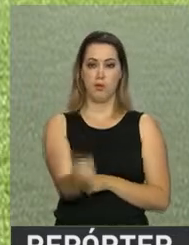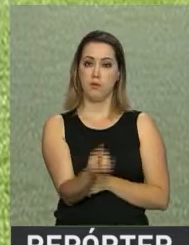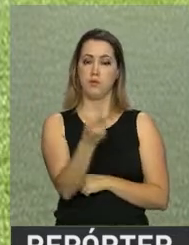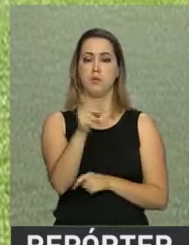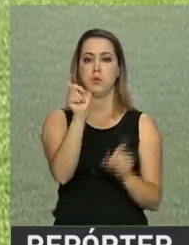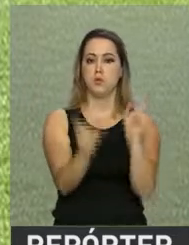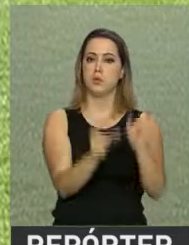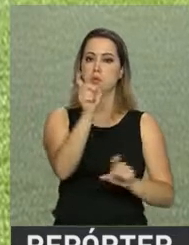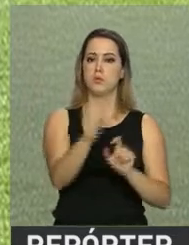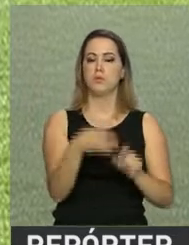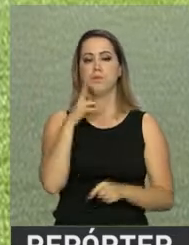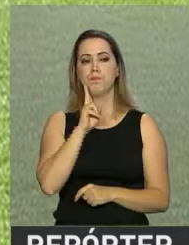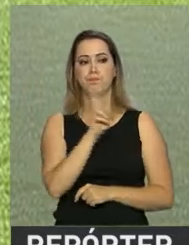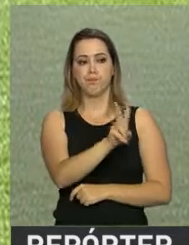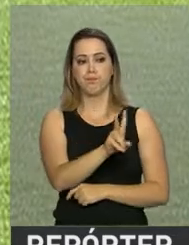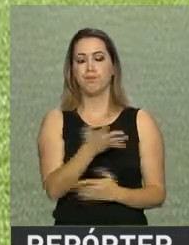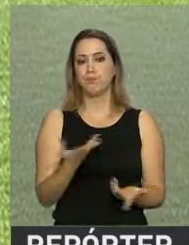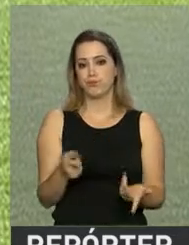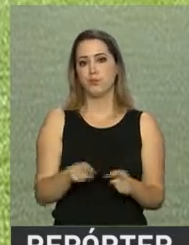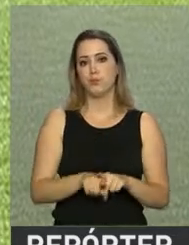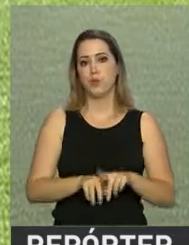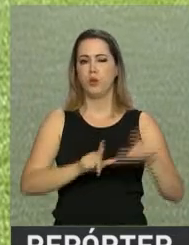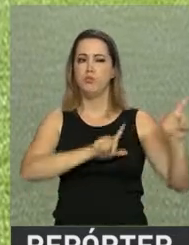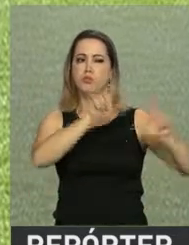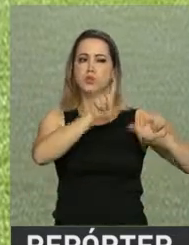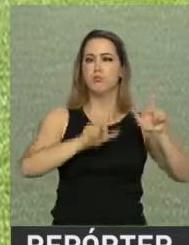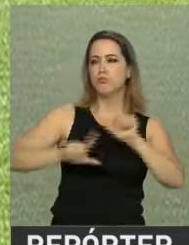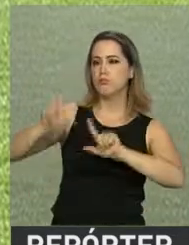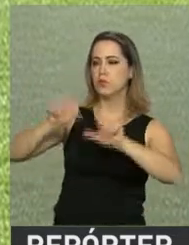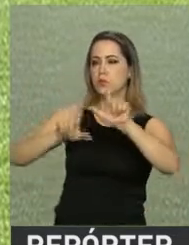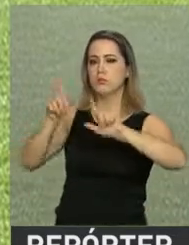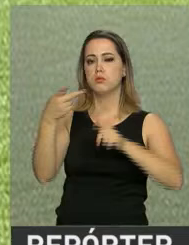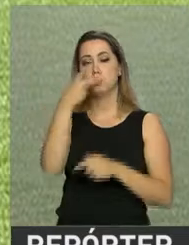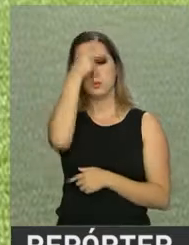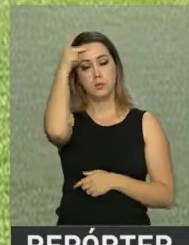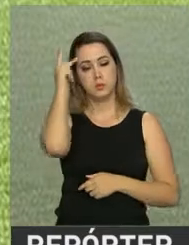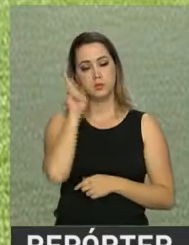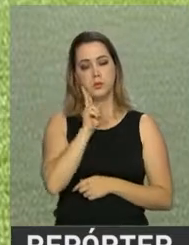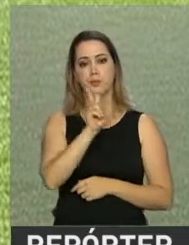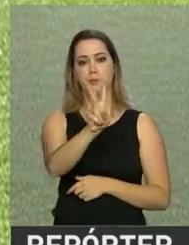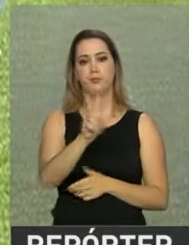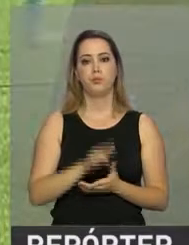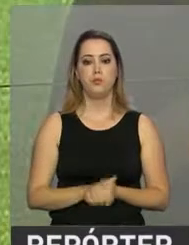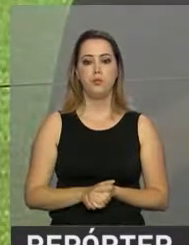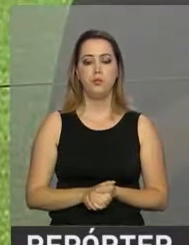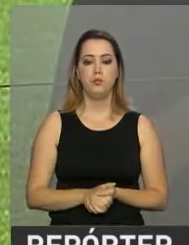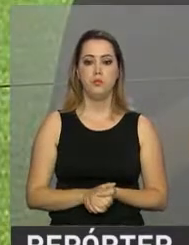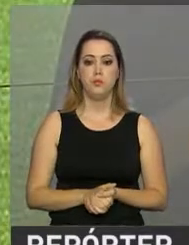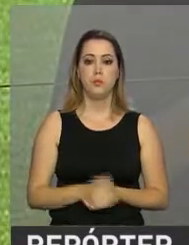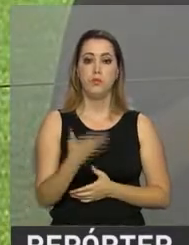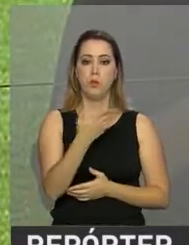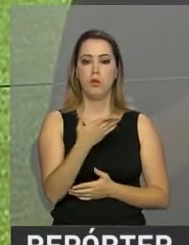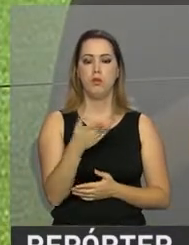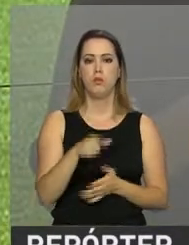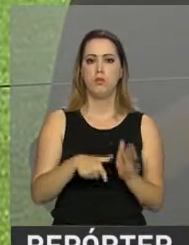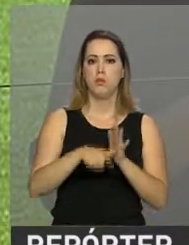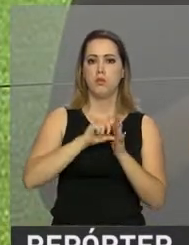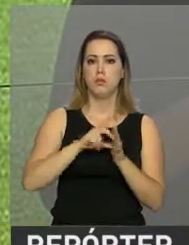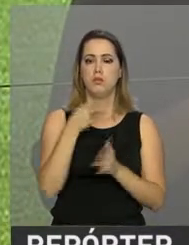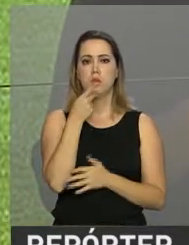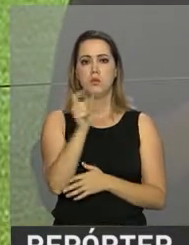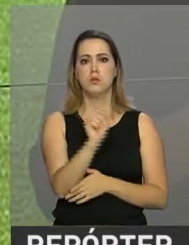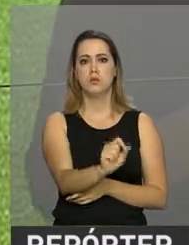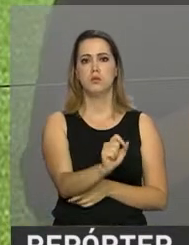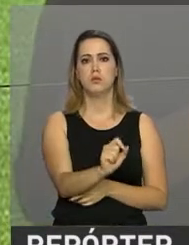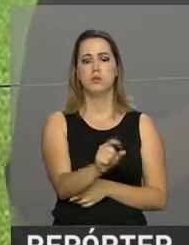de Chapecó, onde vão ser instalados telões para as pessoas acompanharem o funeral. Luana, na sua participação anterior, você